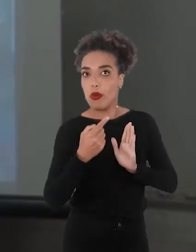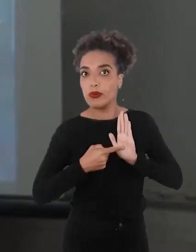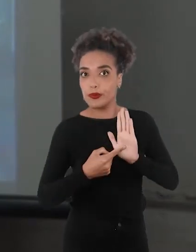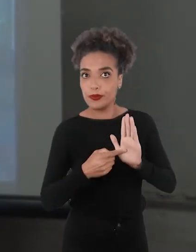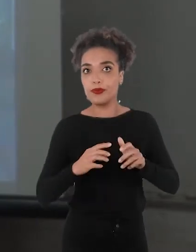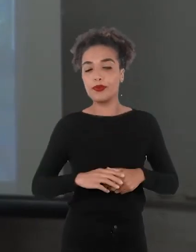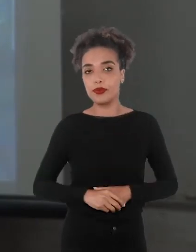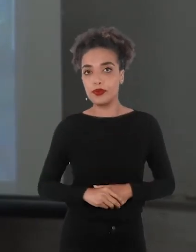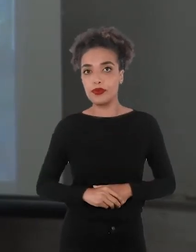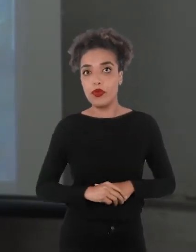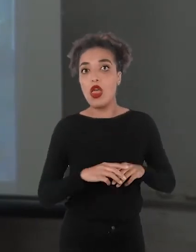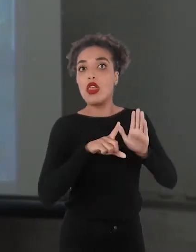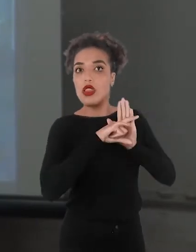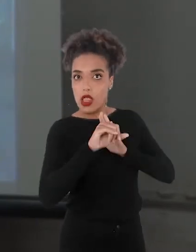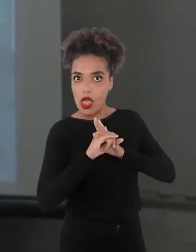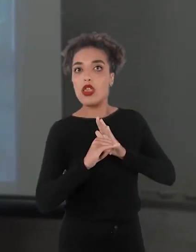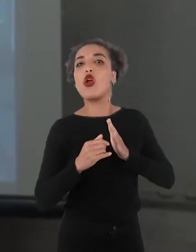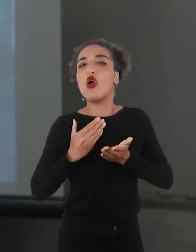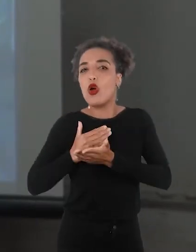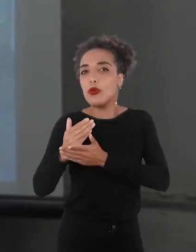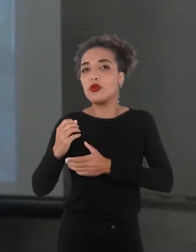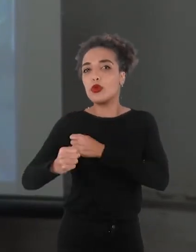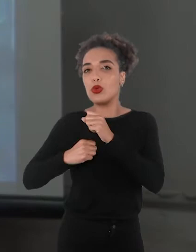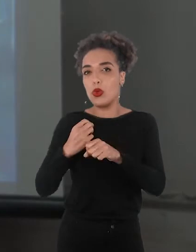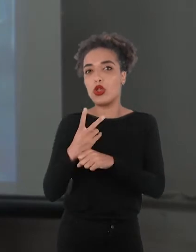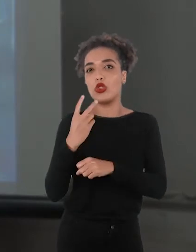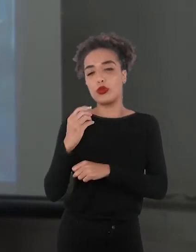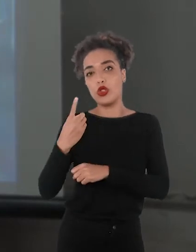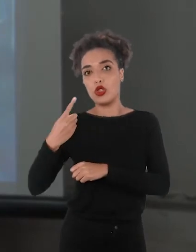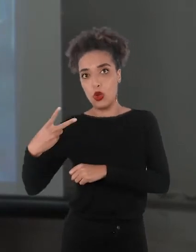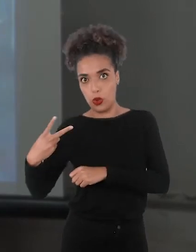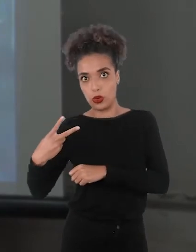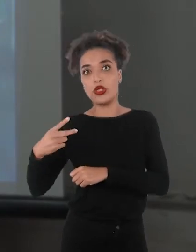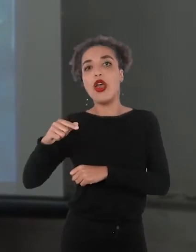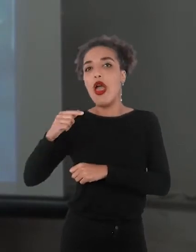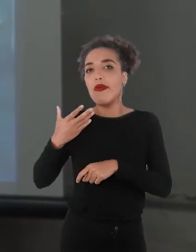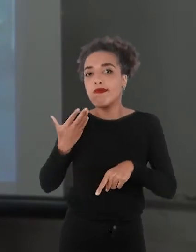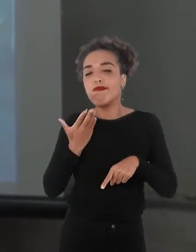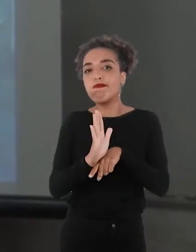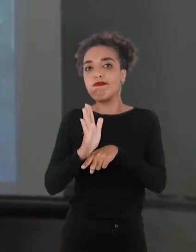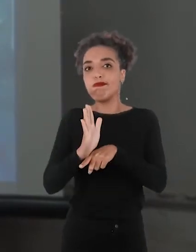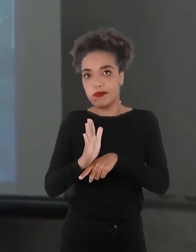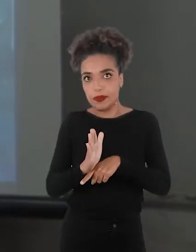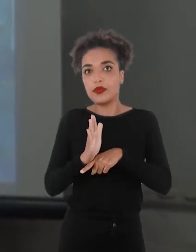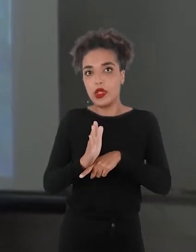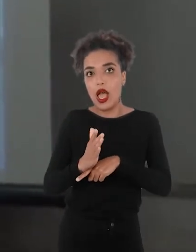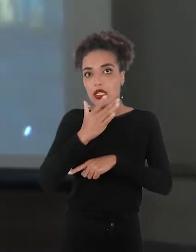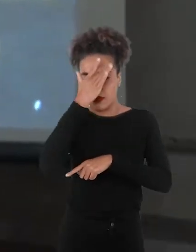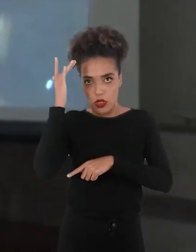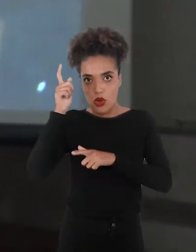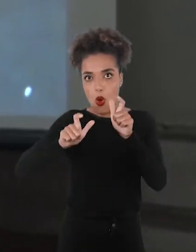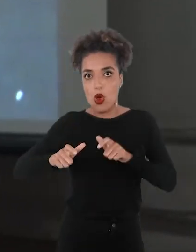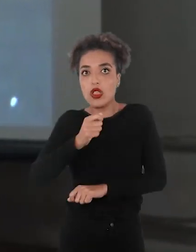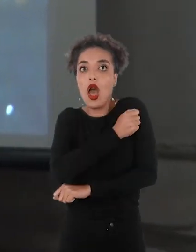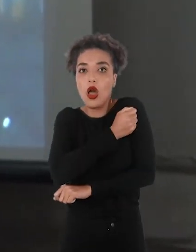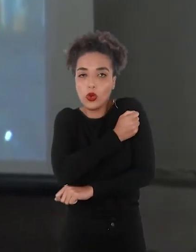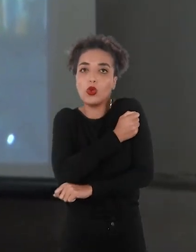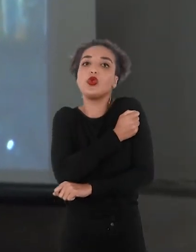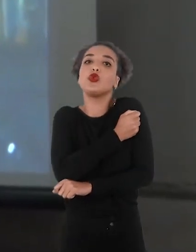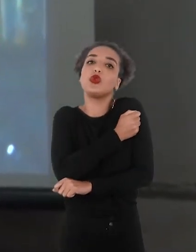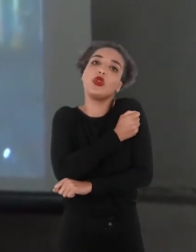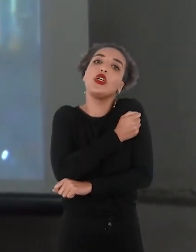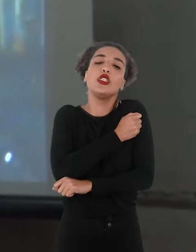lei de cotas, que foi implantada em 2012, ela contribuiu para a ampliação do número de estudantes de escola